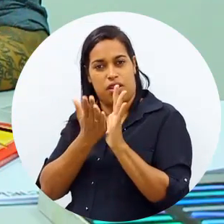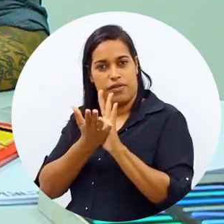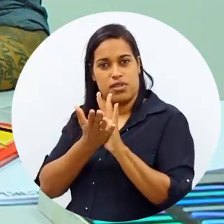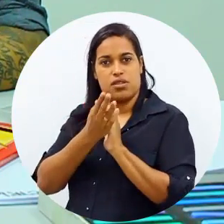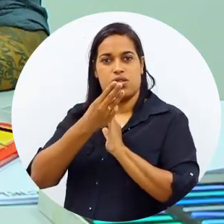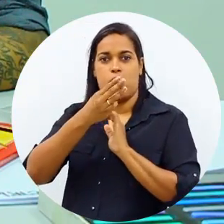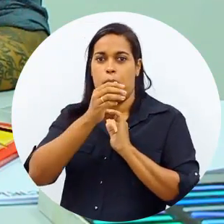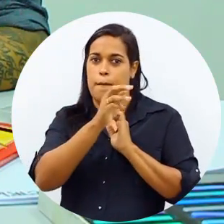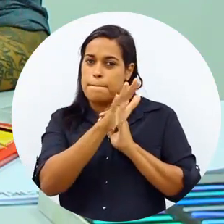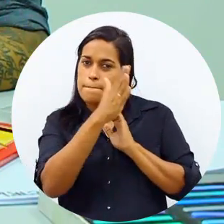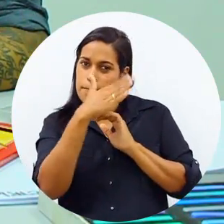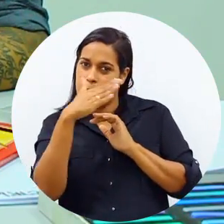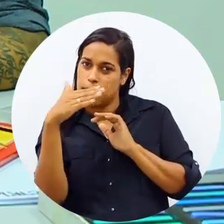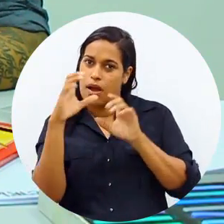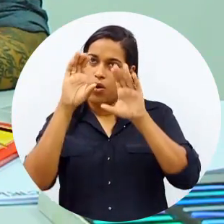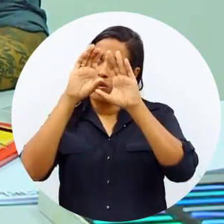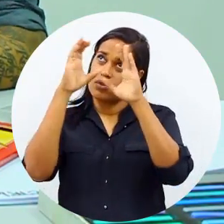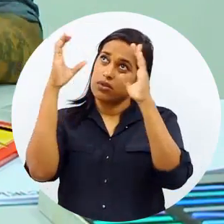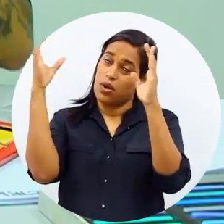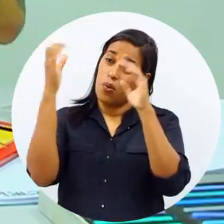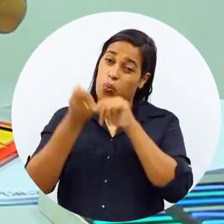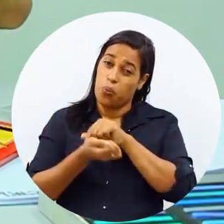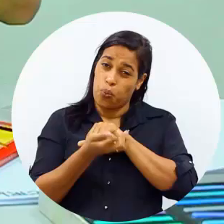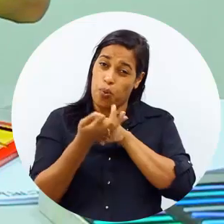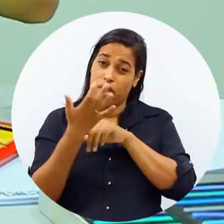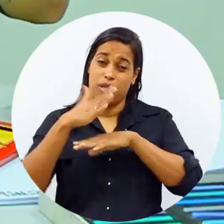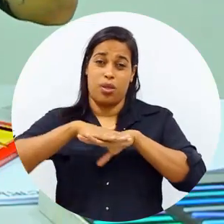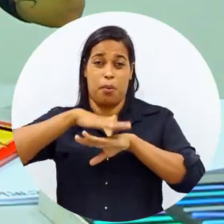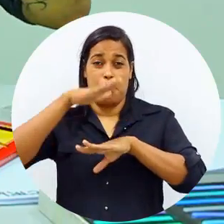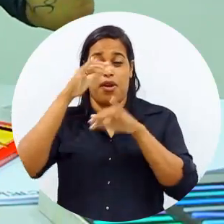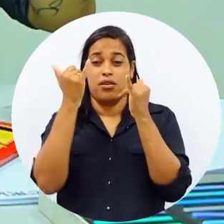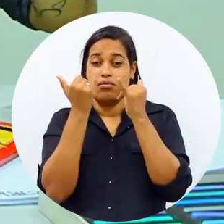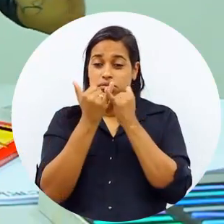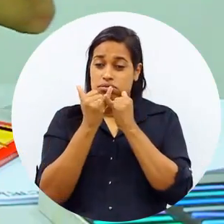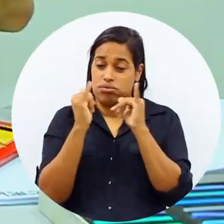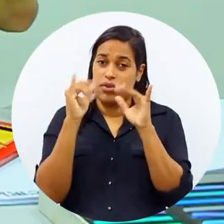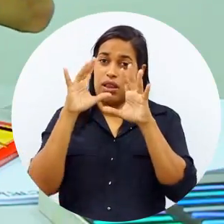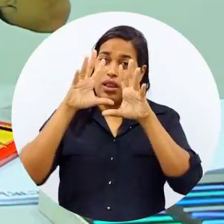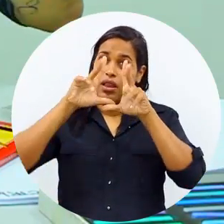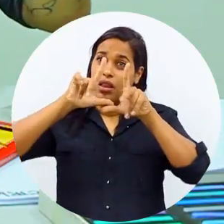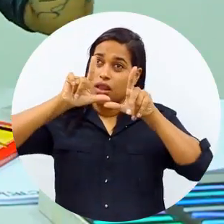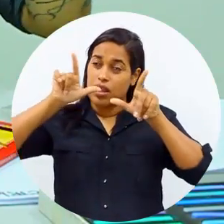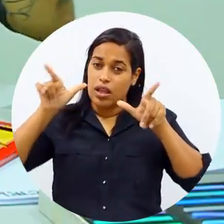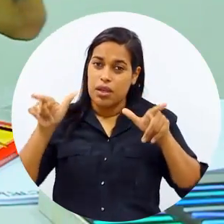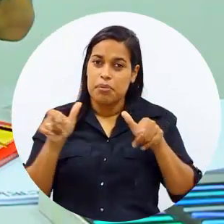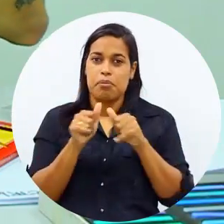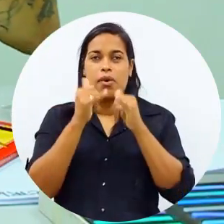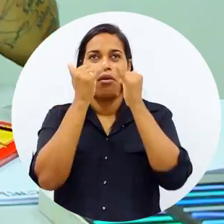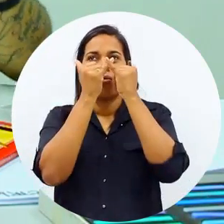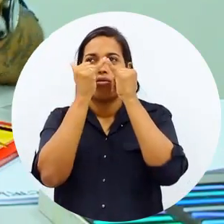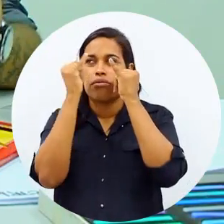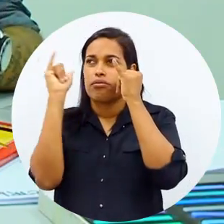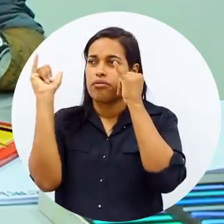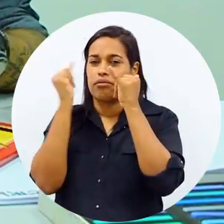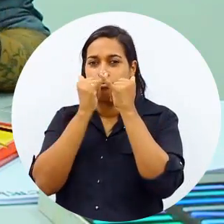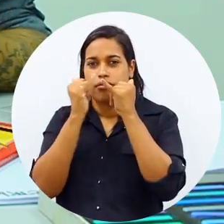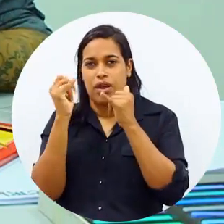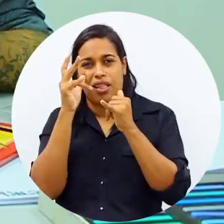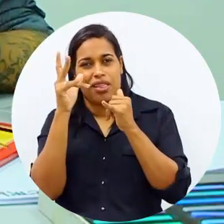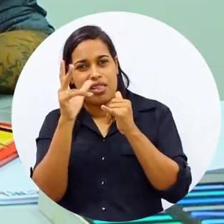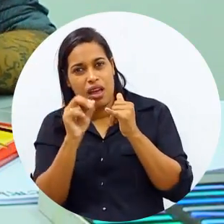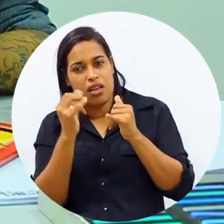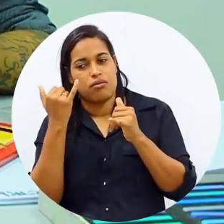dividindo o mar com o céu, quanto mais limpa, reta ela